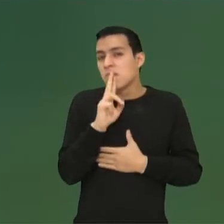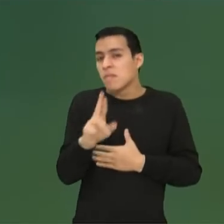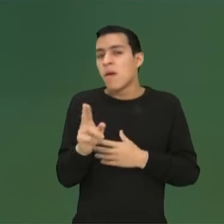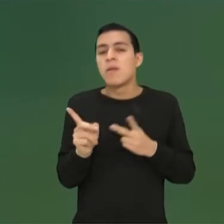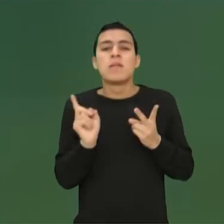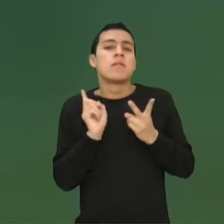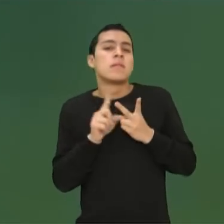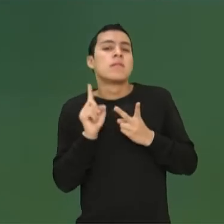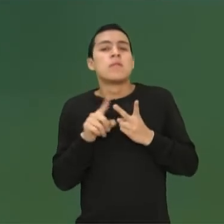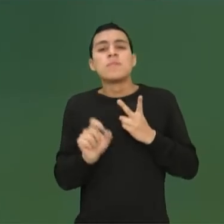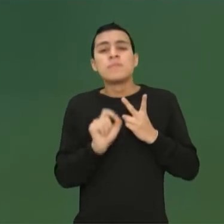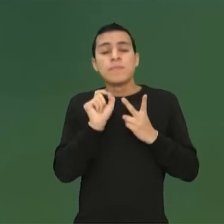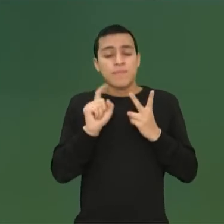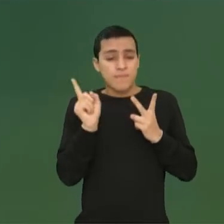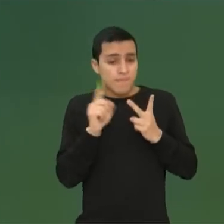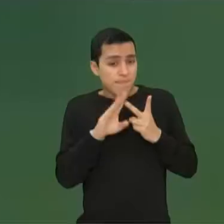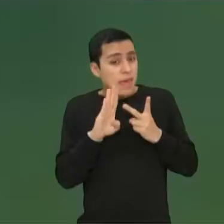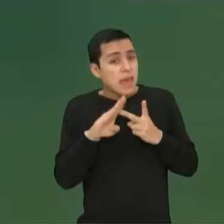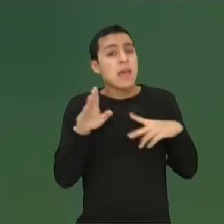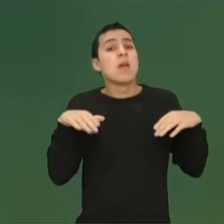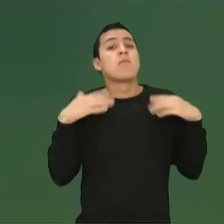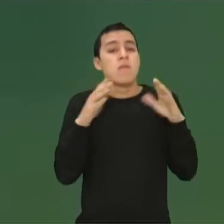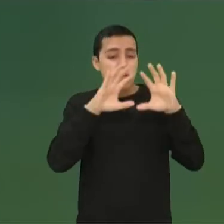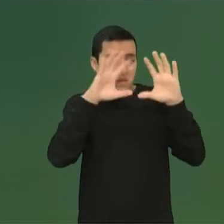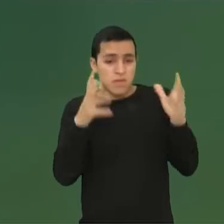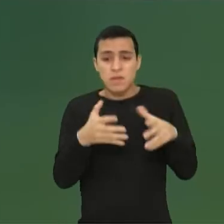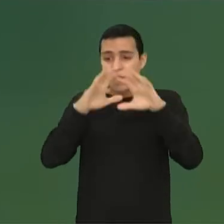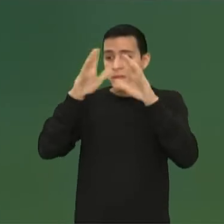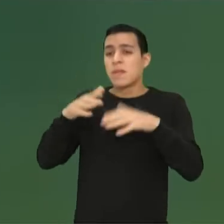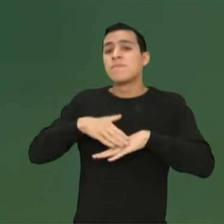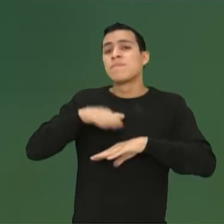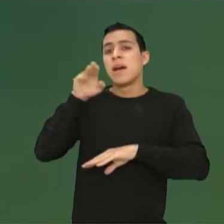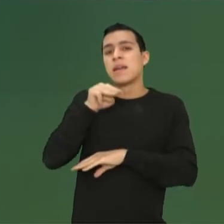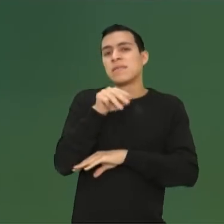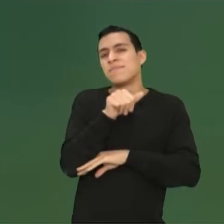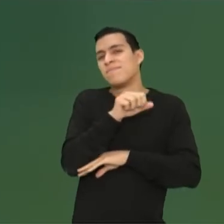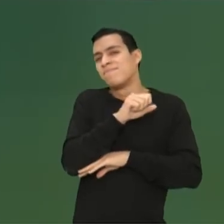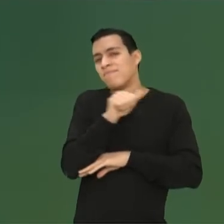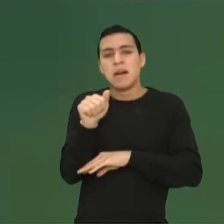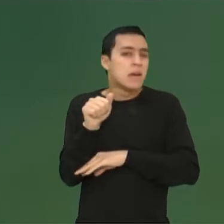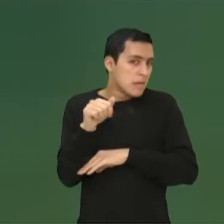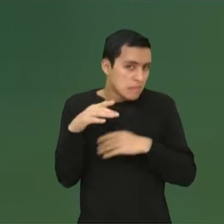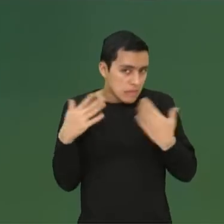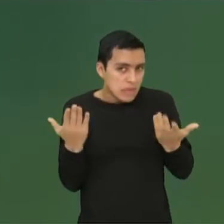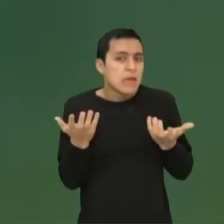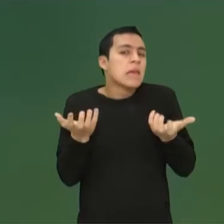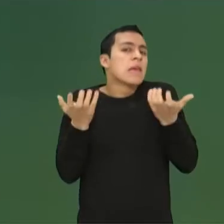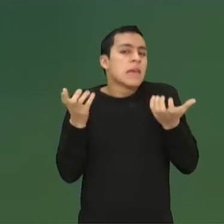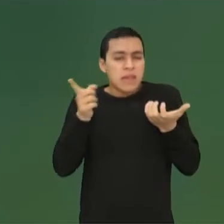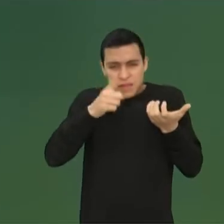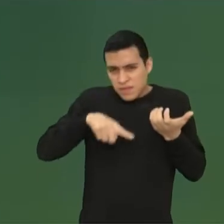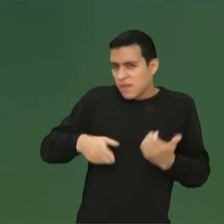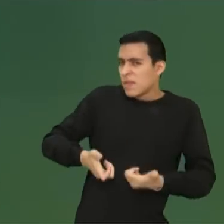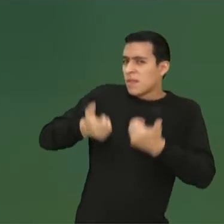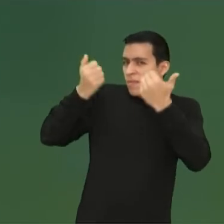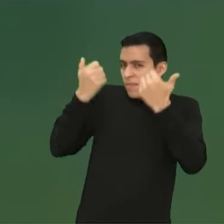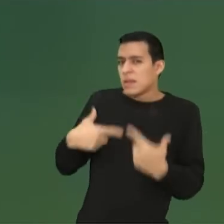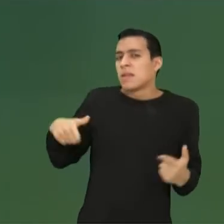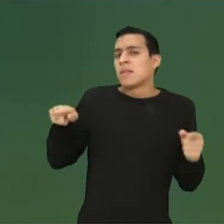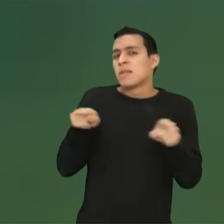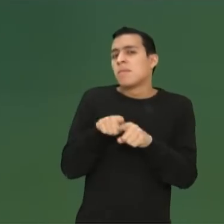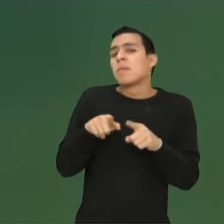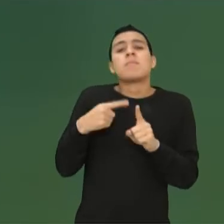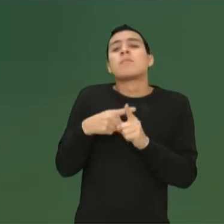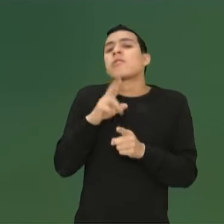a segunda alternativa, letra B. Qual esfera tem maior massa? E ele quer que você justifique também